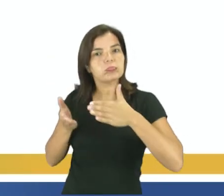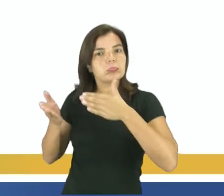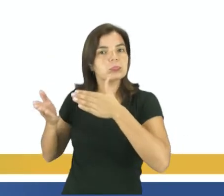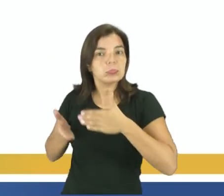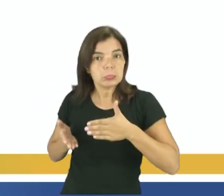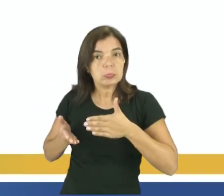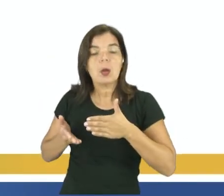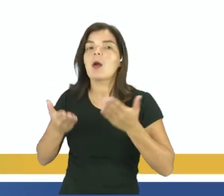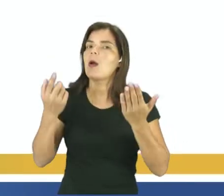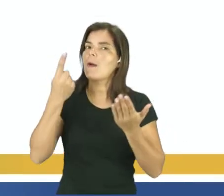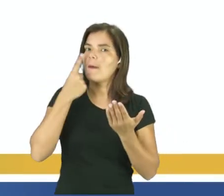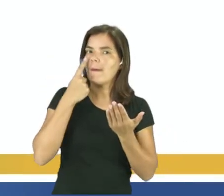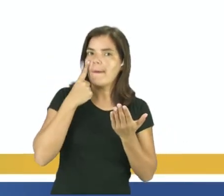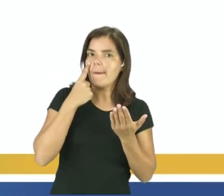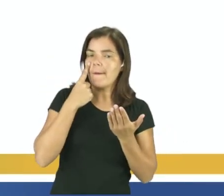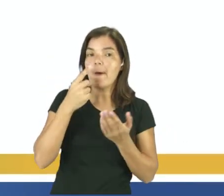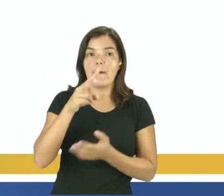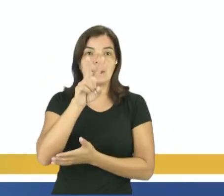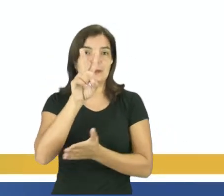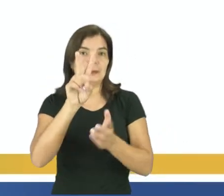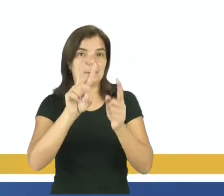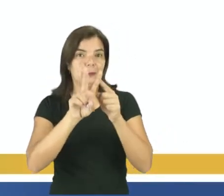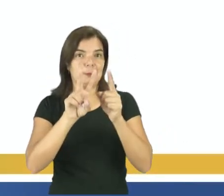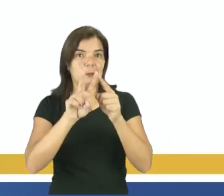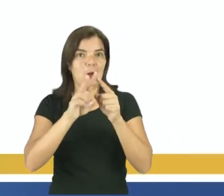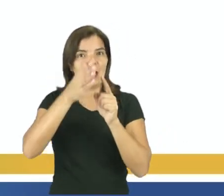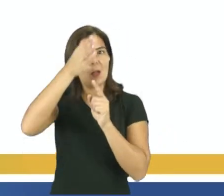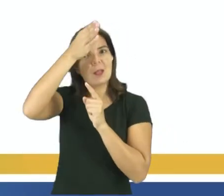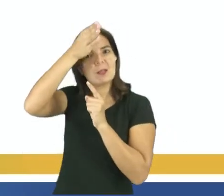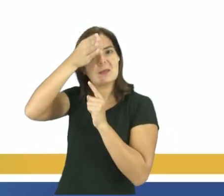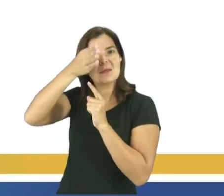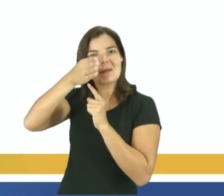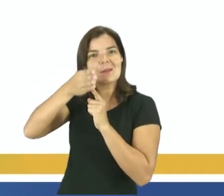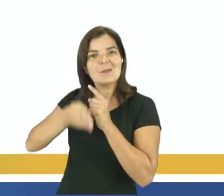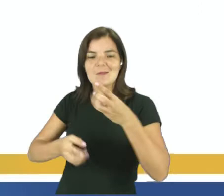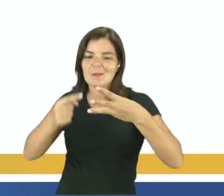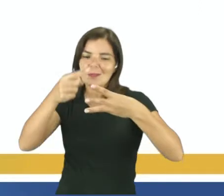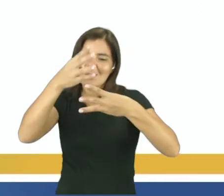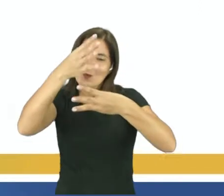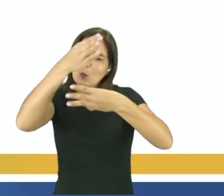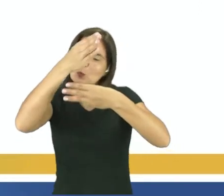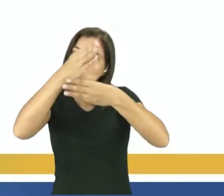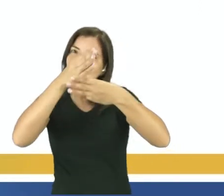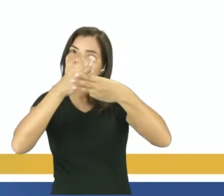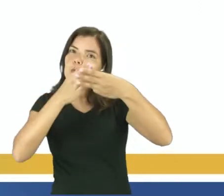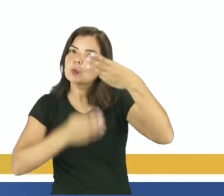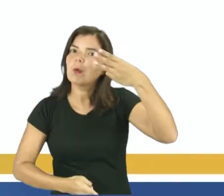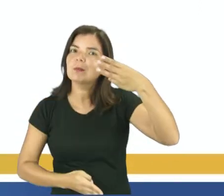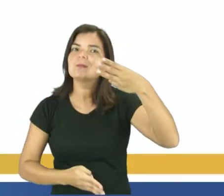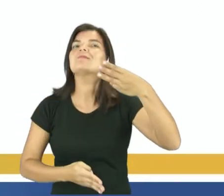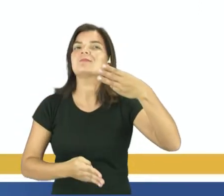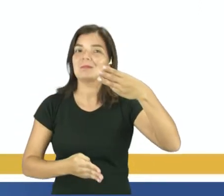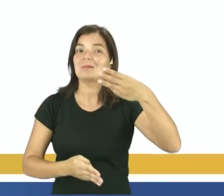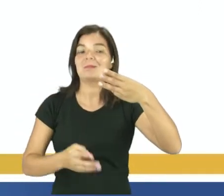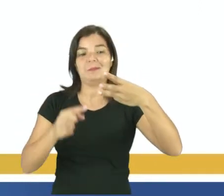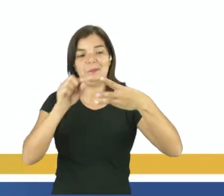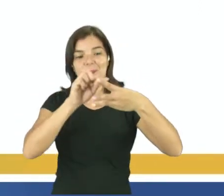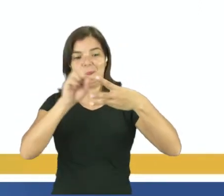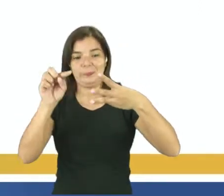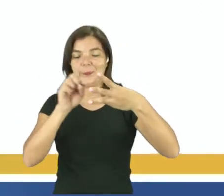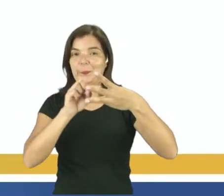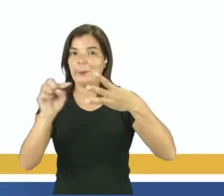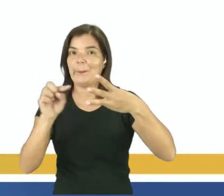duas. Agora repare que a reta V, ela corta essas três retas, ela intercepta essas três